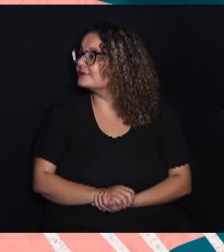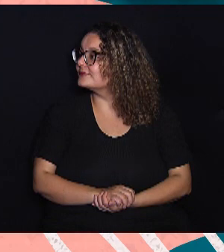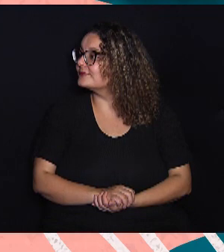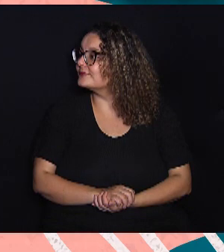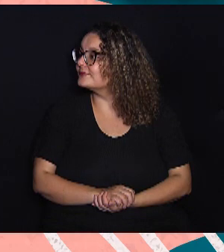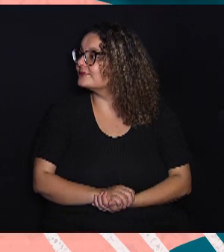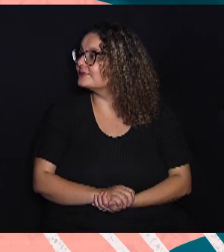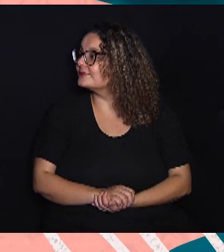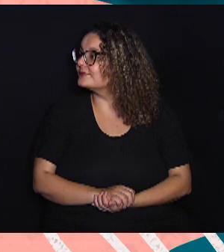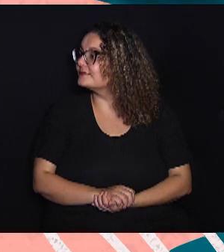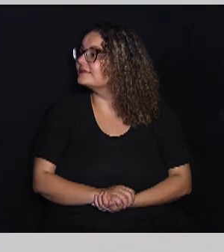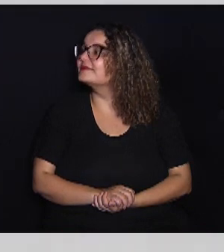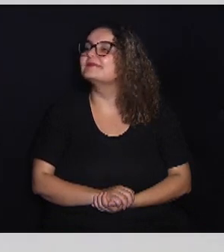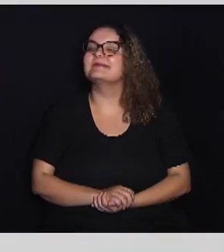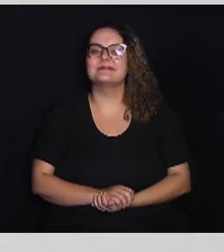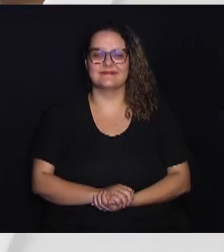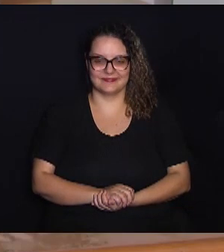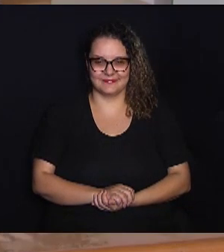cola.